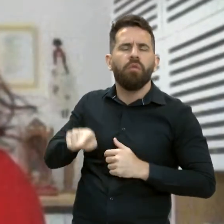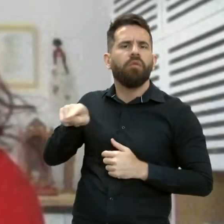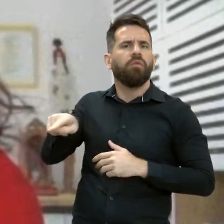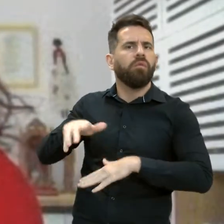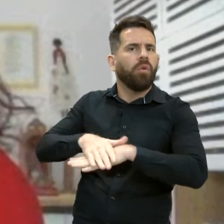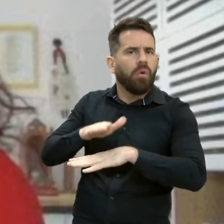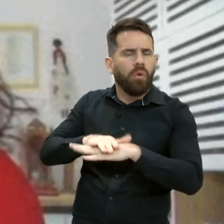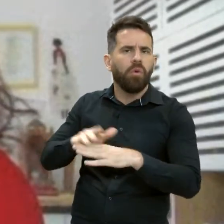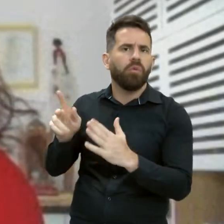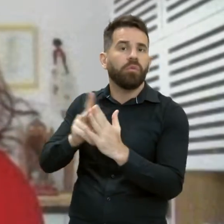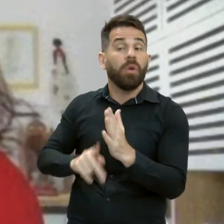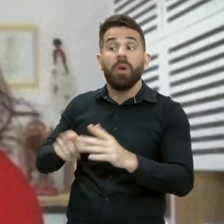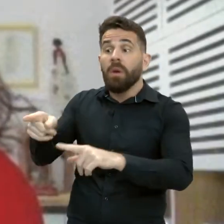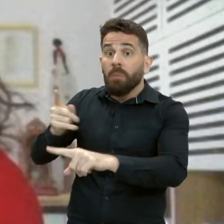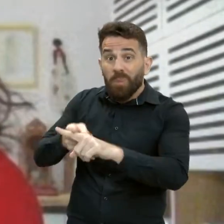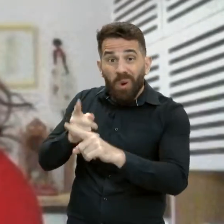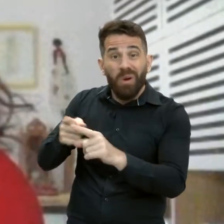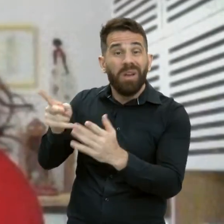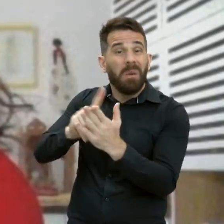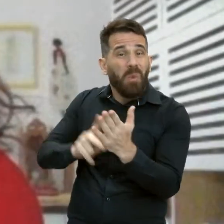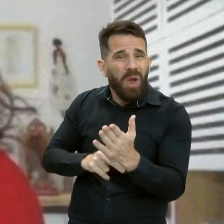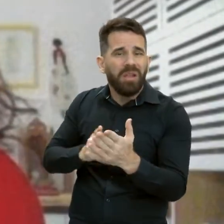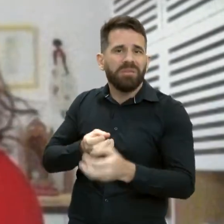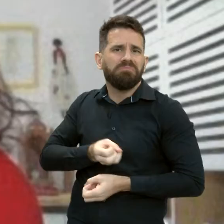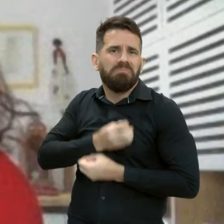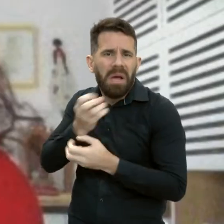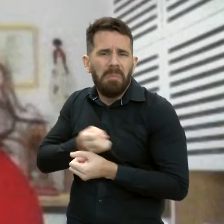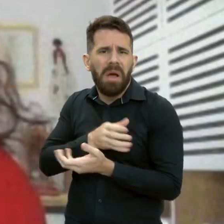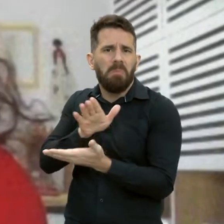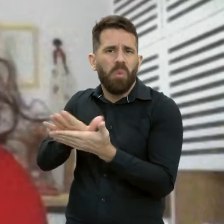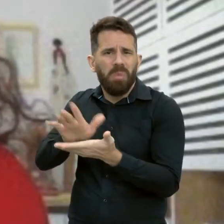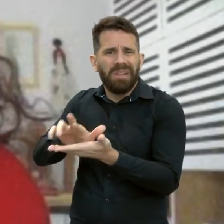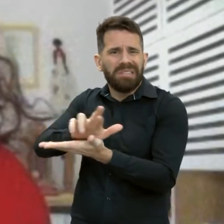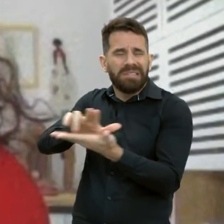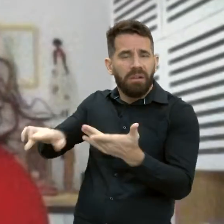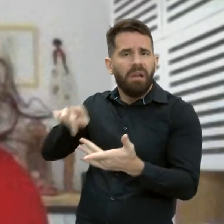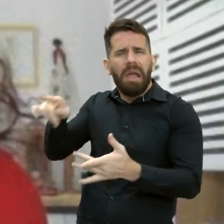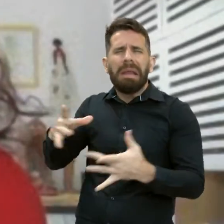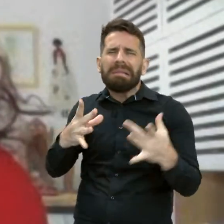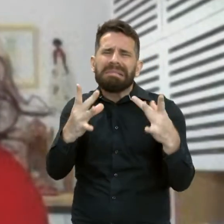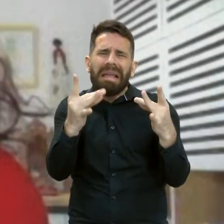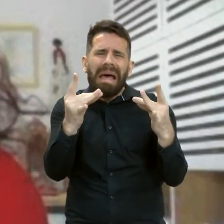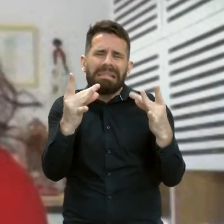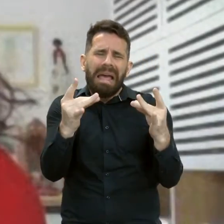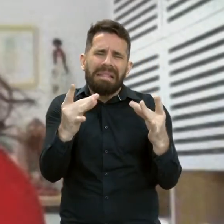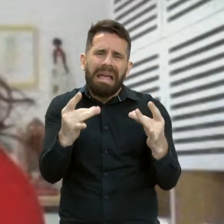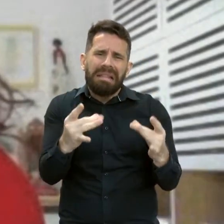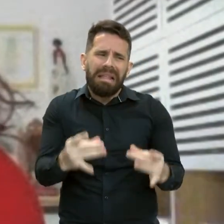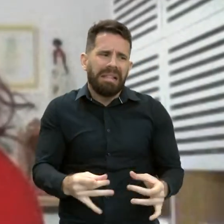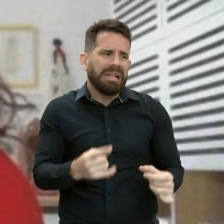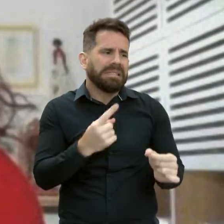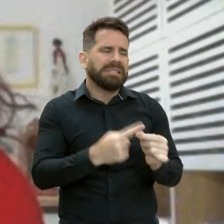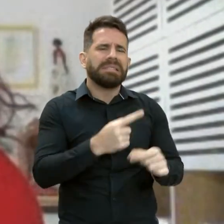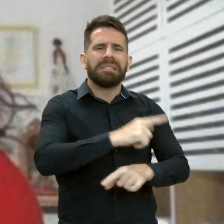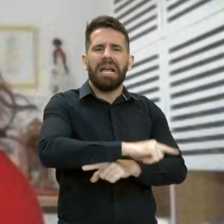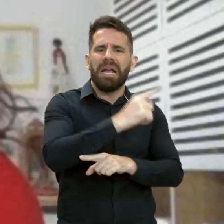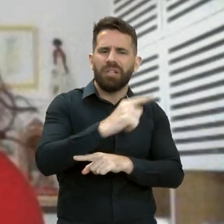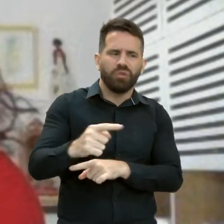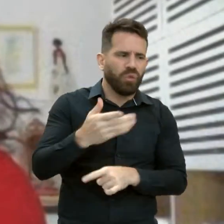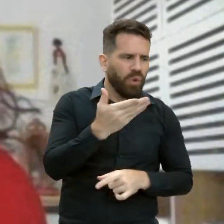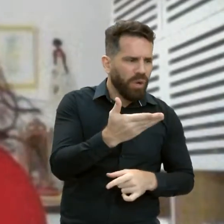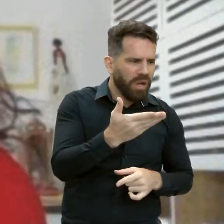tanto descreve nas suas obras, né? Nos seus poemas, nos seus contos, nas suas